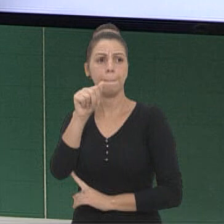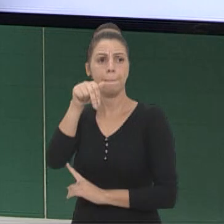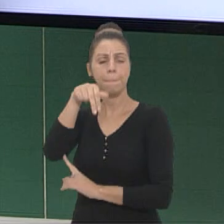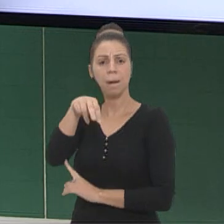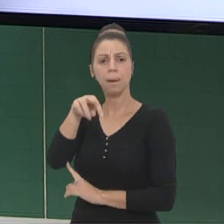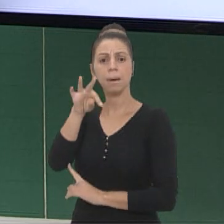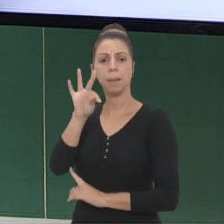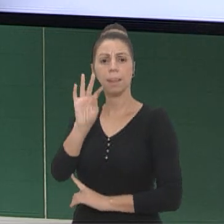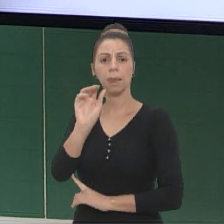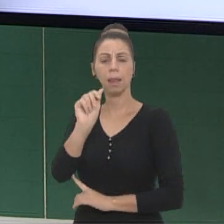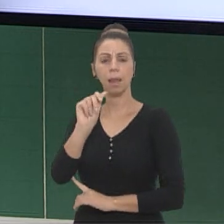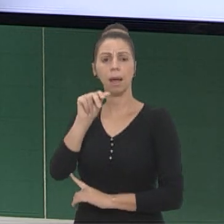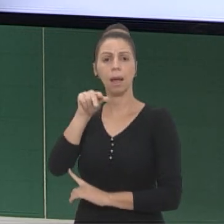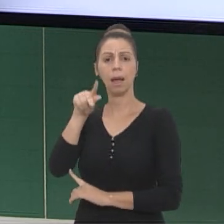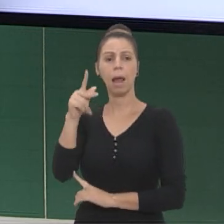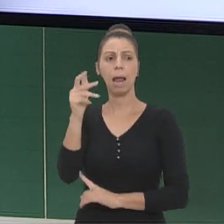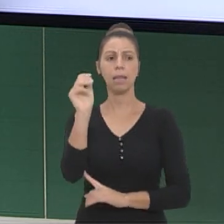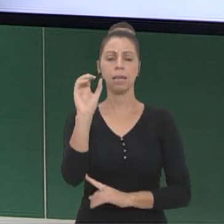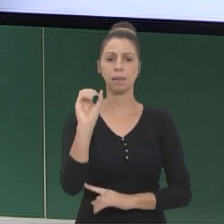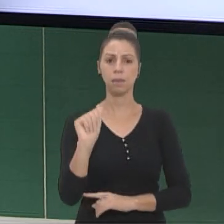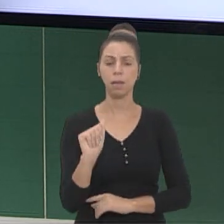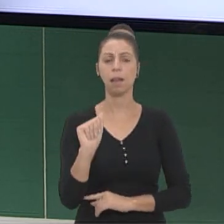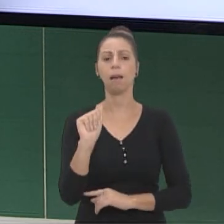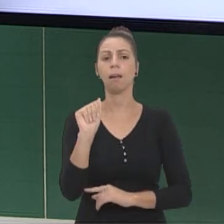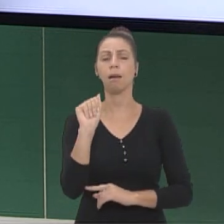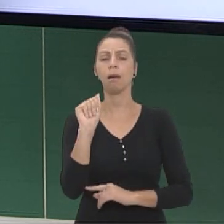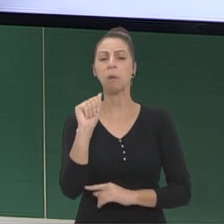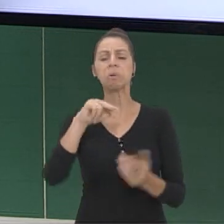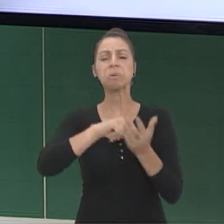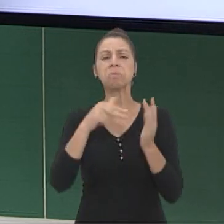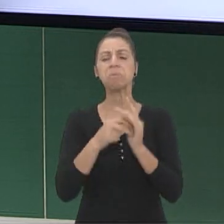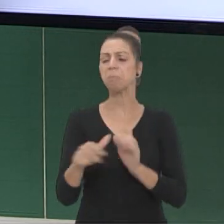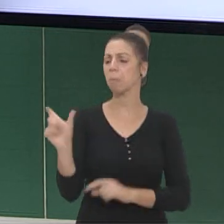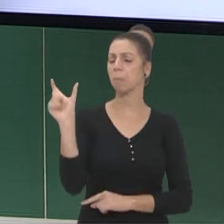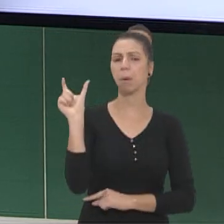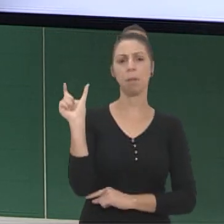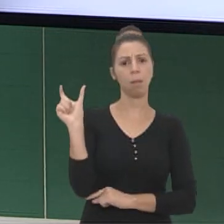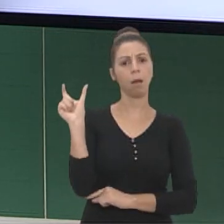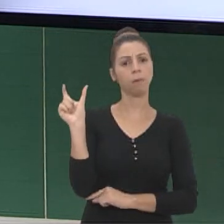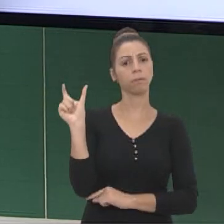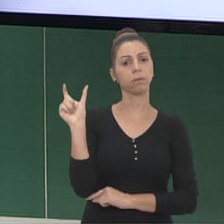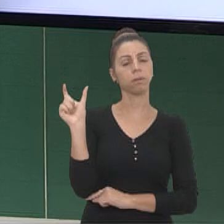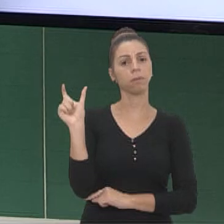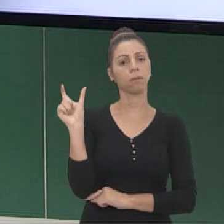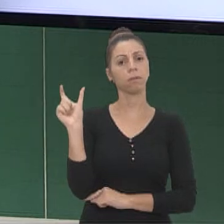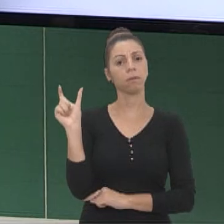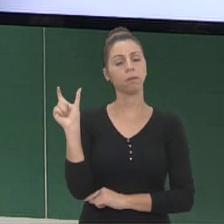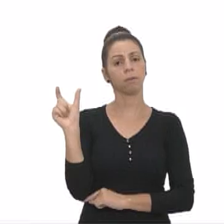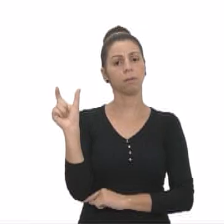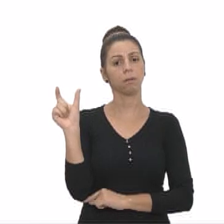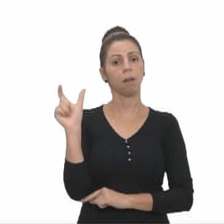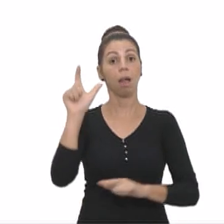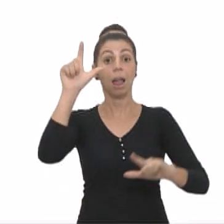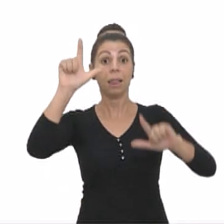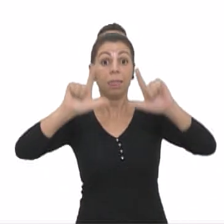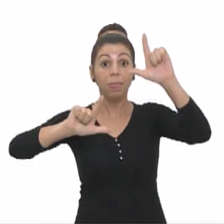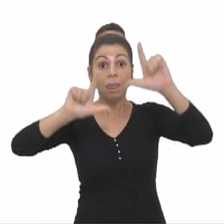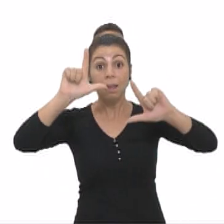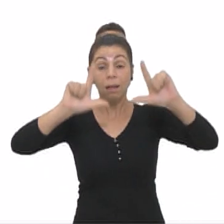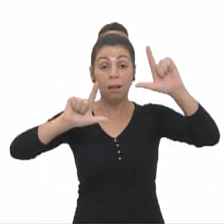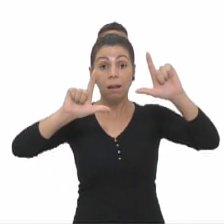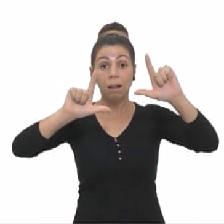palavrinha? Pantalha. La pantalla del móvil, la pantalla de la televisión, a tela. E olha só a perguntinha que nós temos. Em